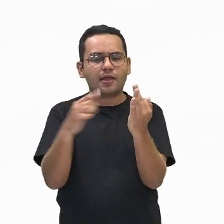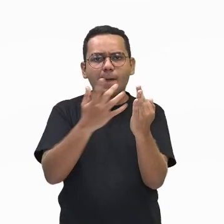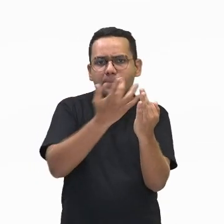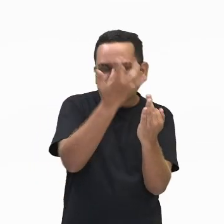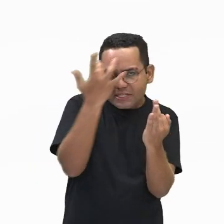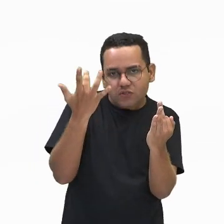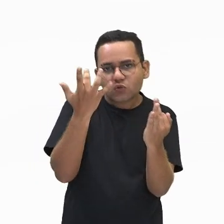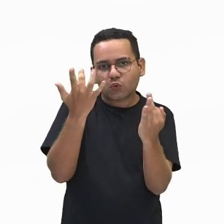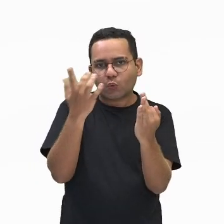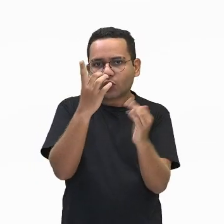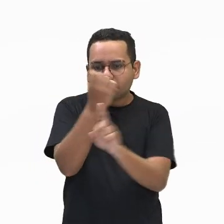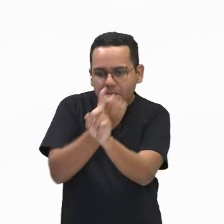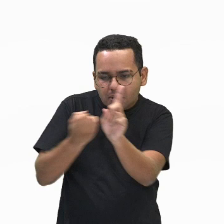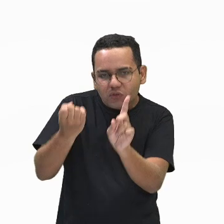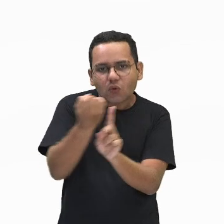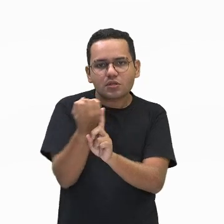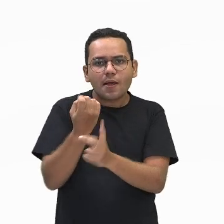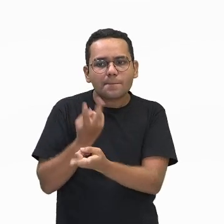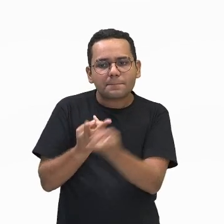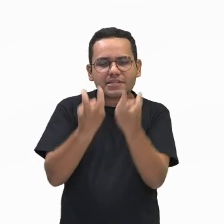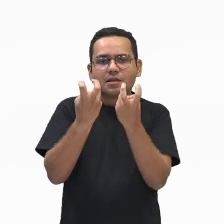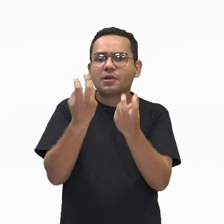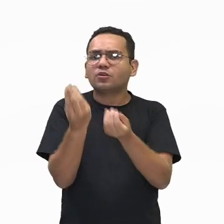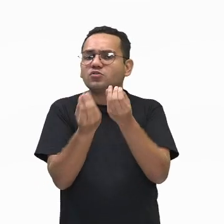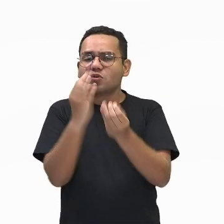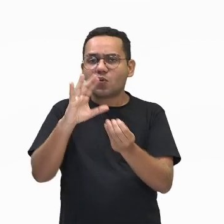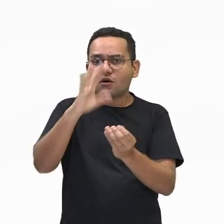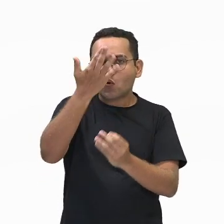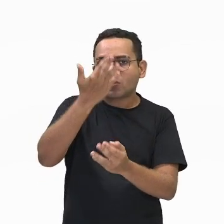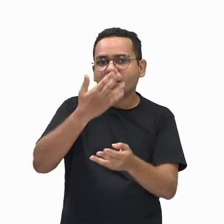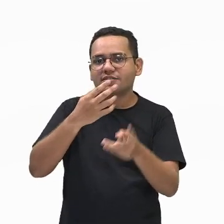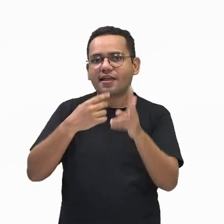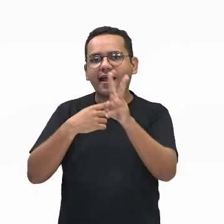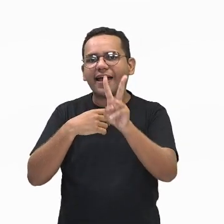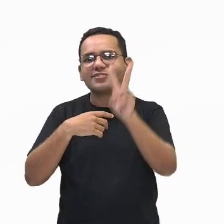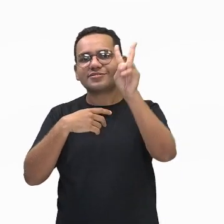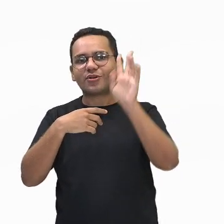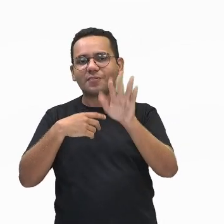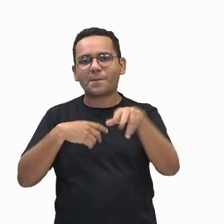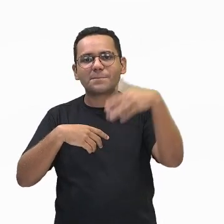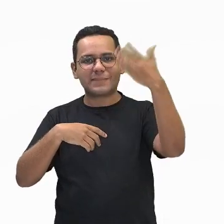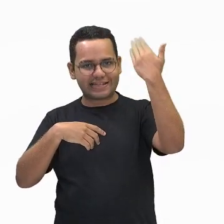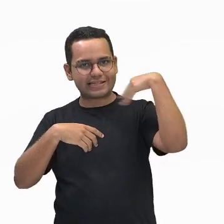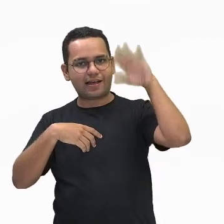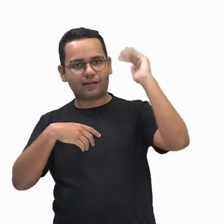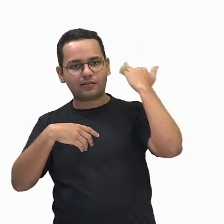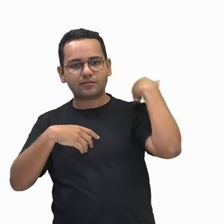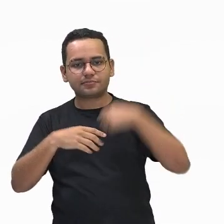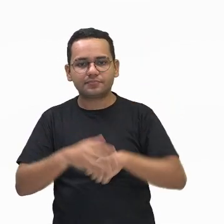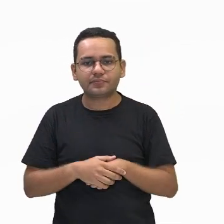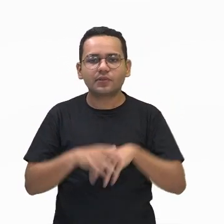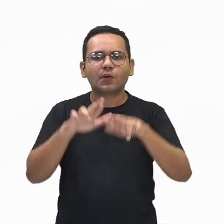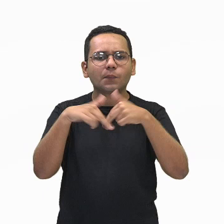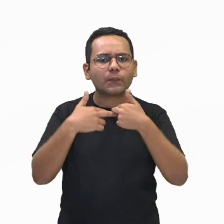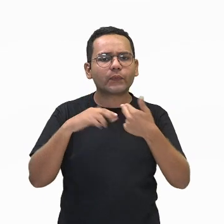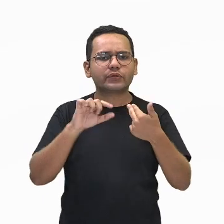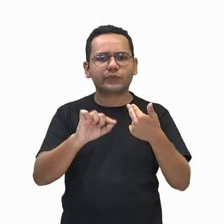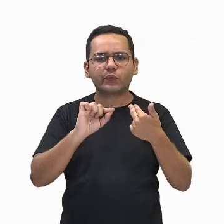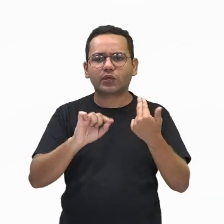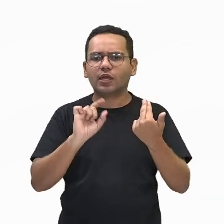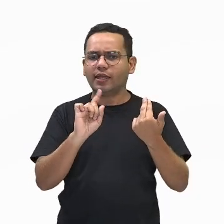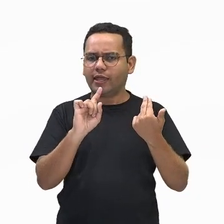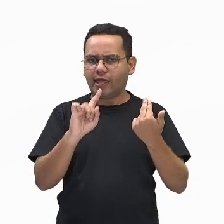a história de seus antepassados e descobrirá que, de muitos modos, ele nunca está